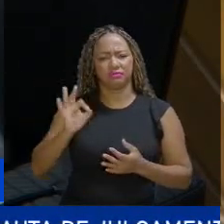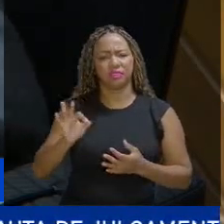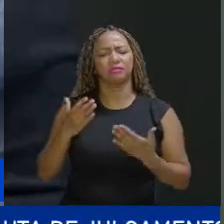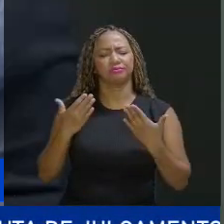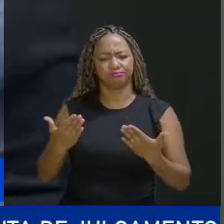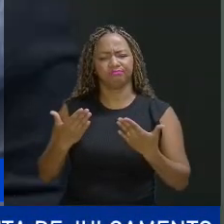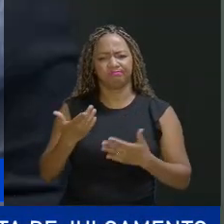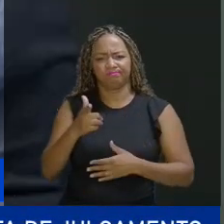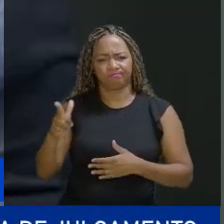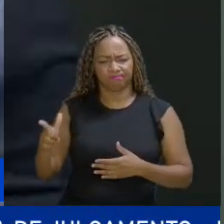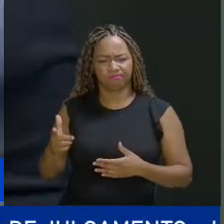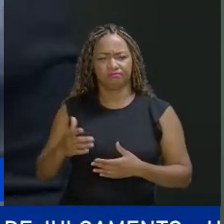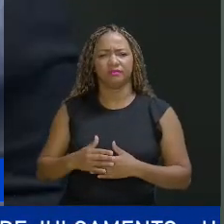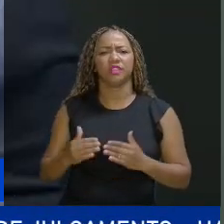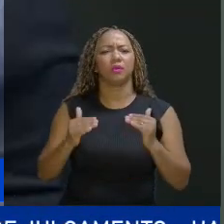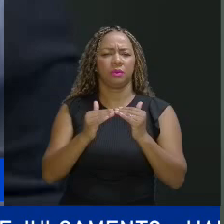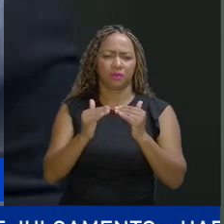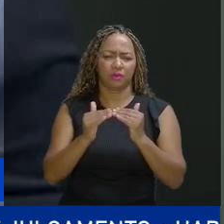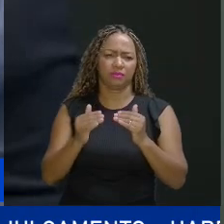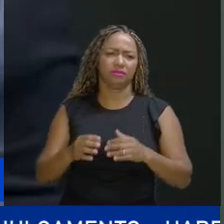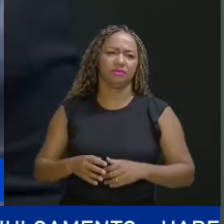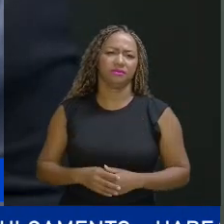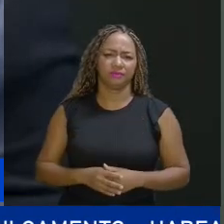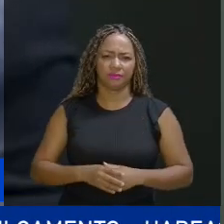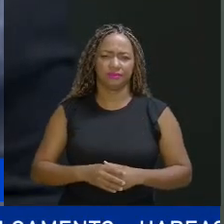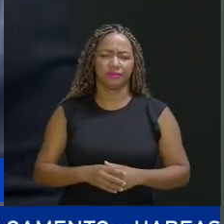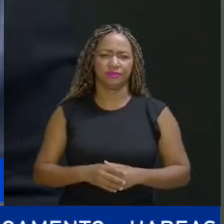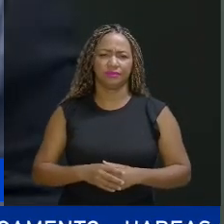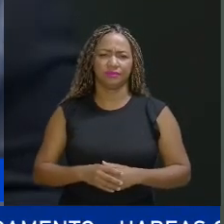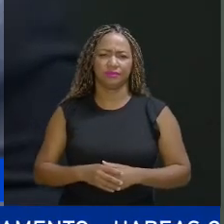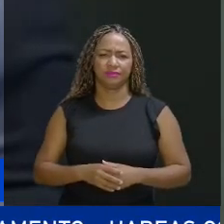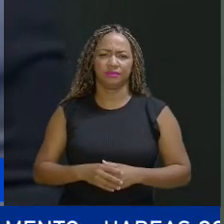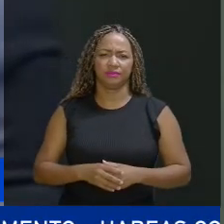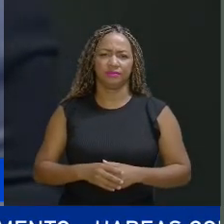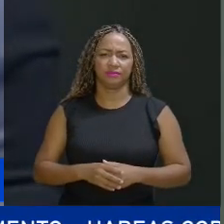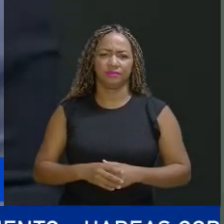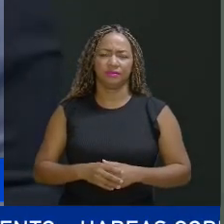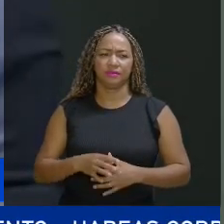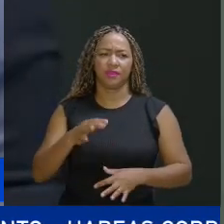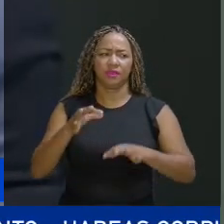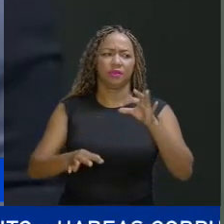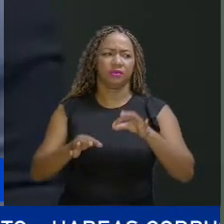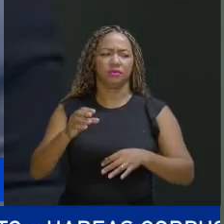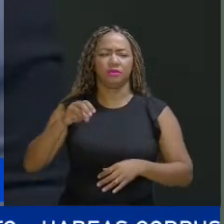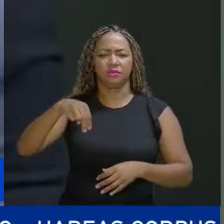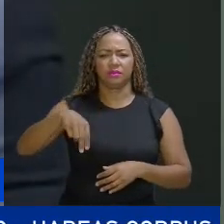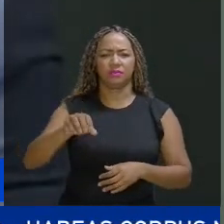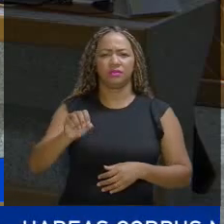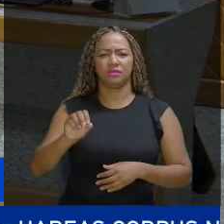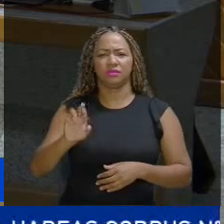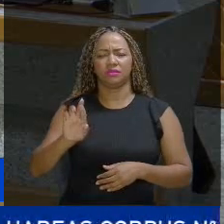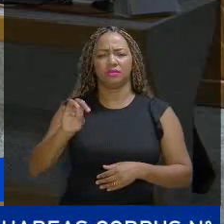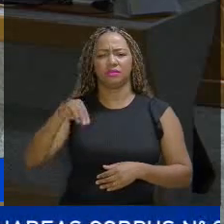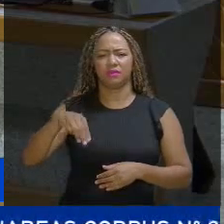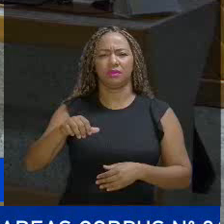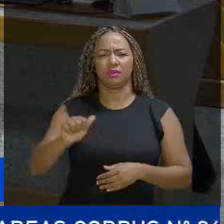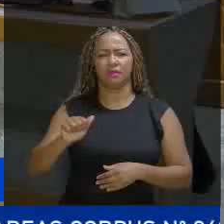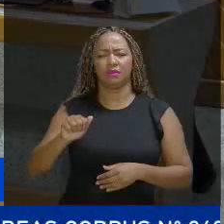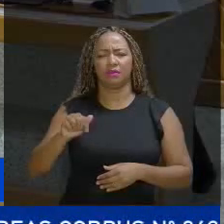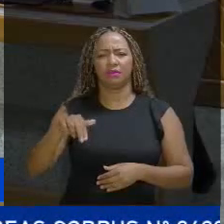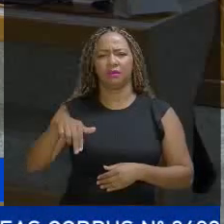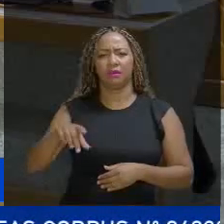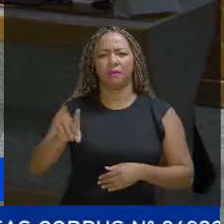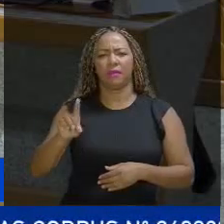ele. Foco no desembargador Carlos Torque. Juiz Normando Souza. Senhor presidente,